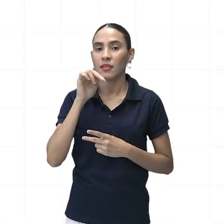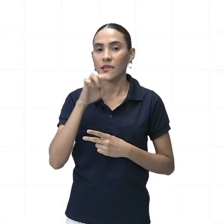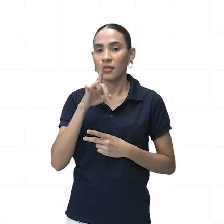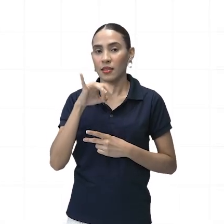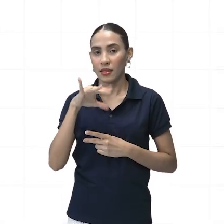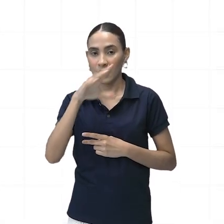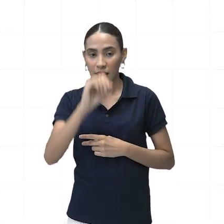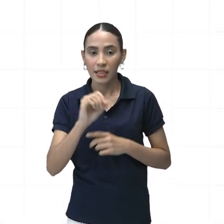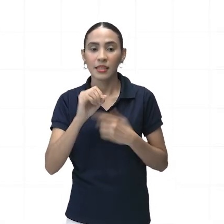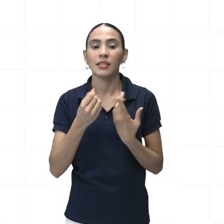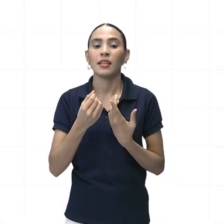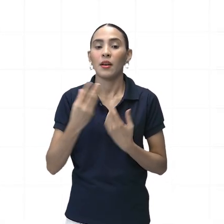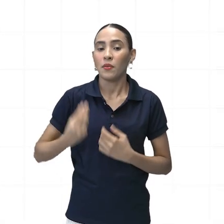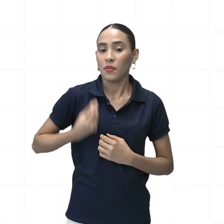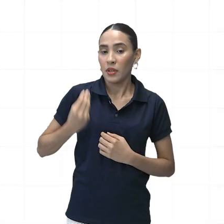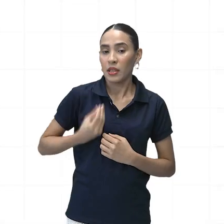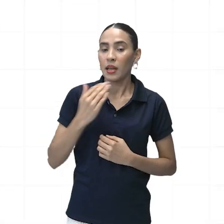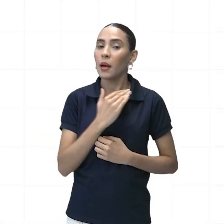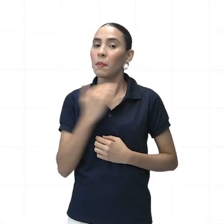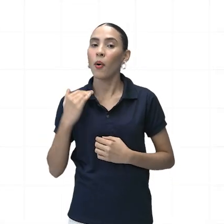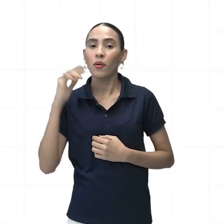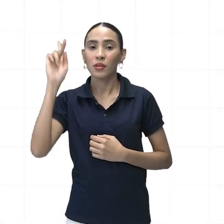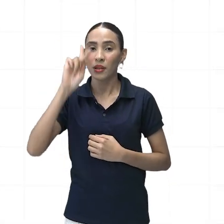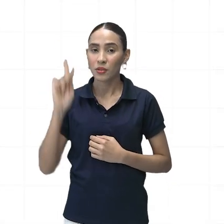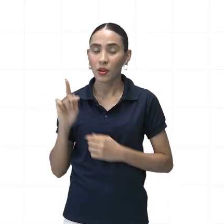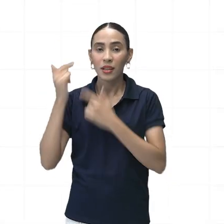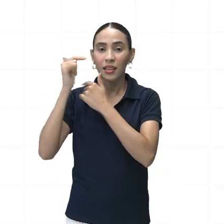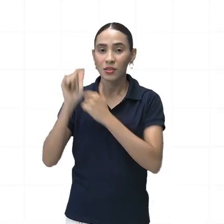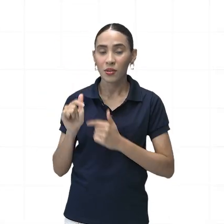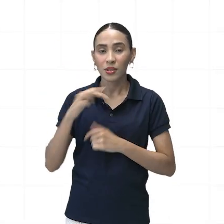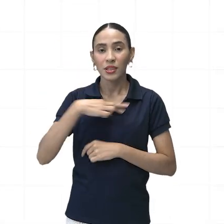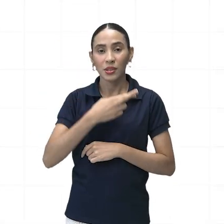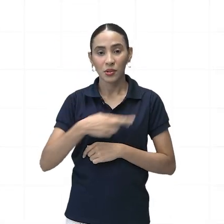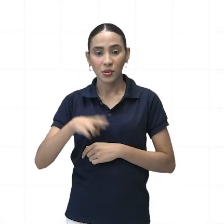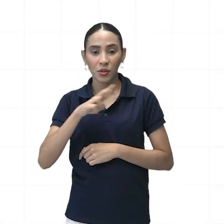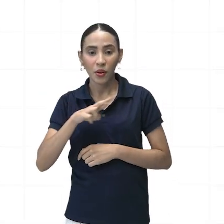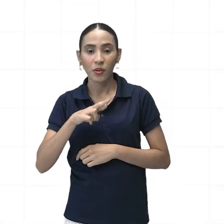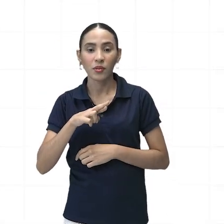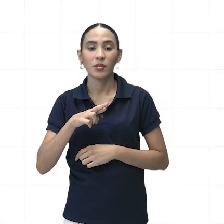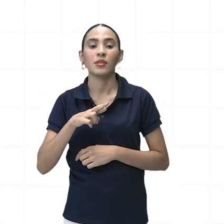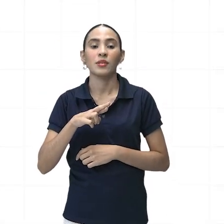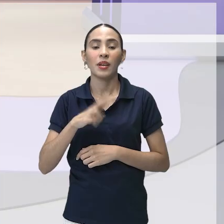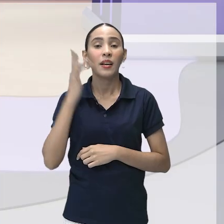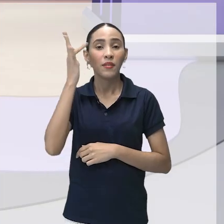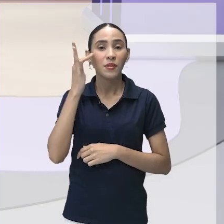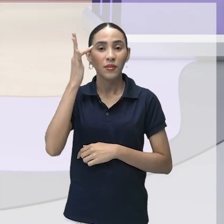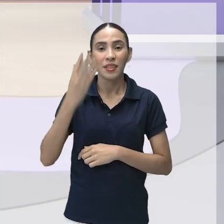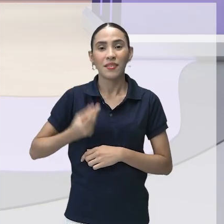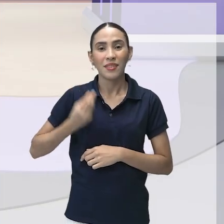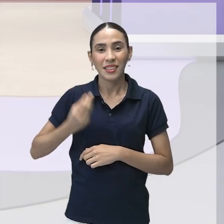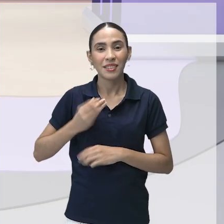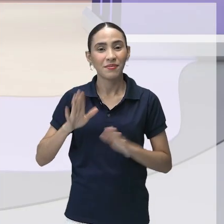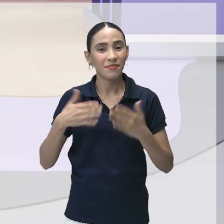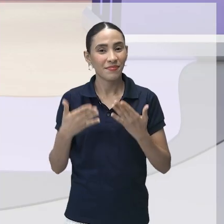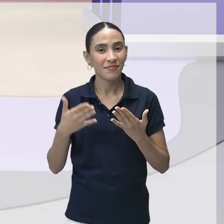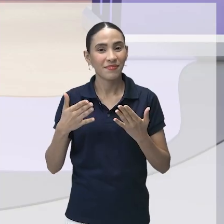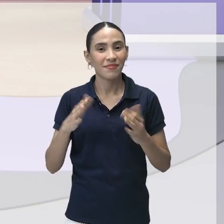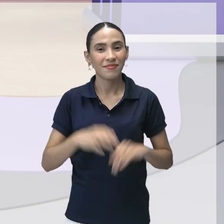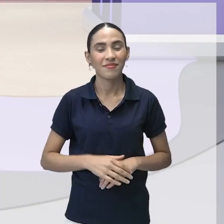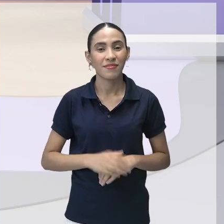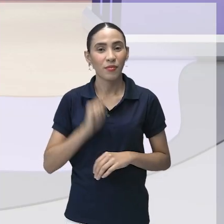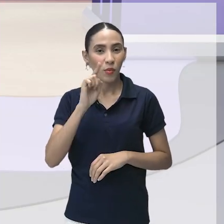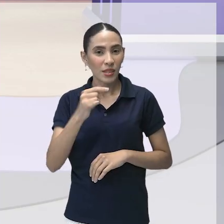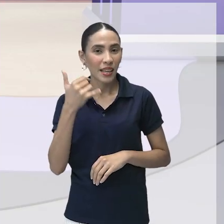vida e sinais de morte na história das tradições religiosas e nas filosofias de vida. Então,